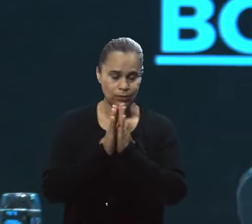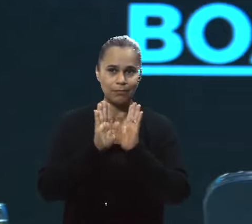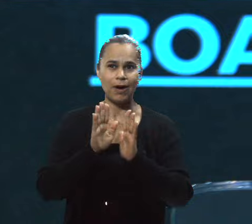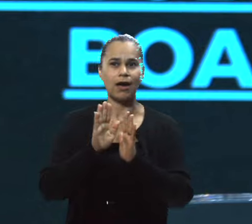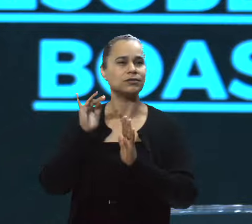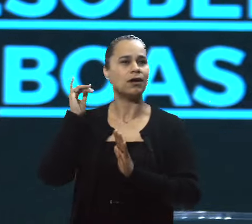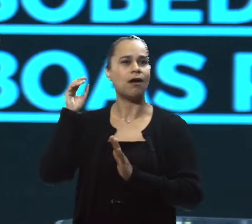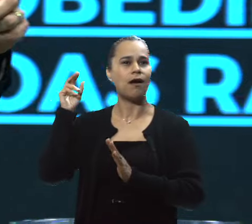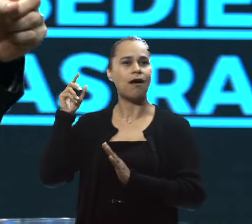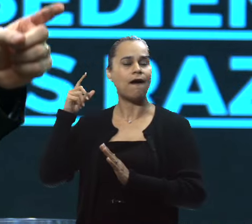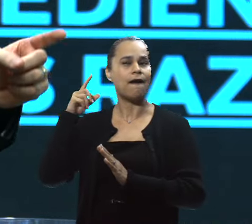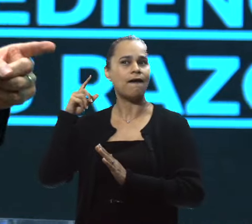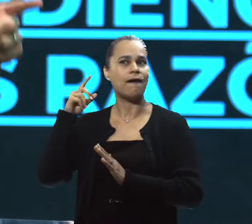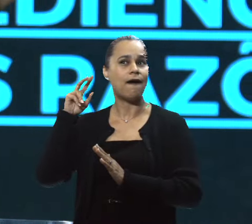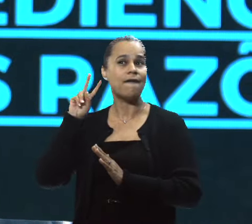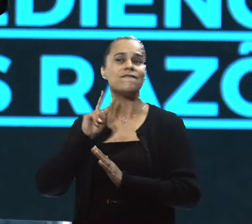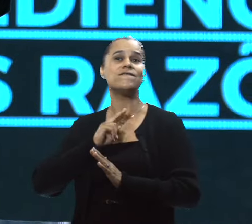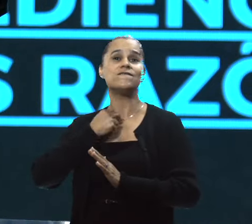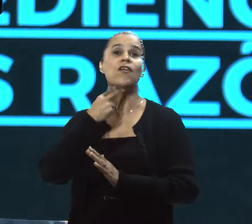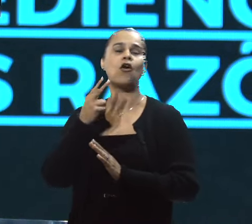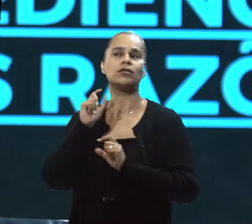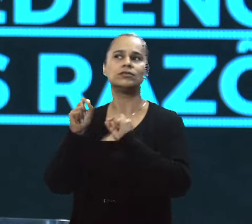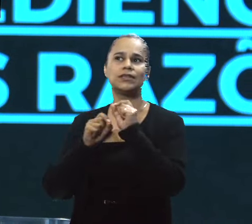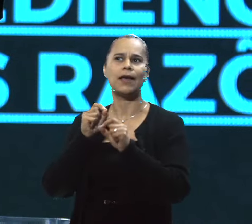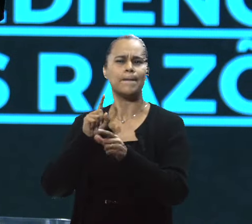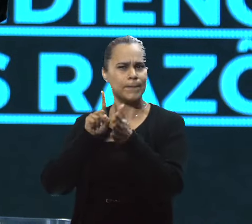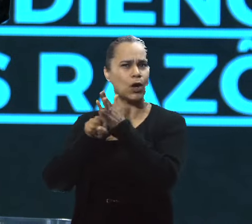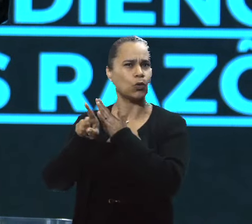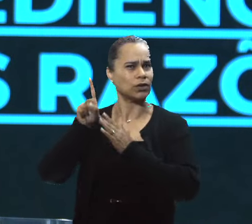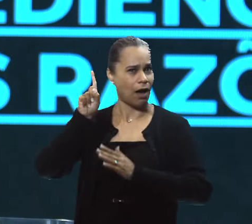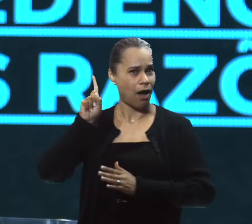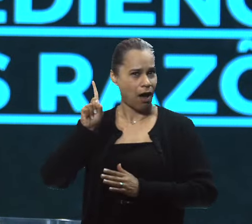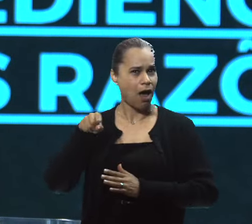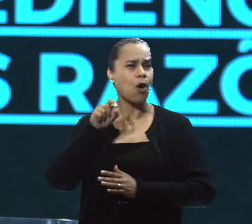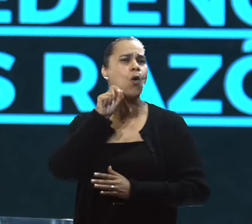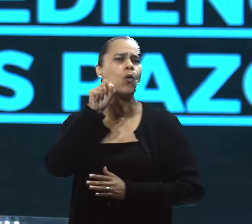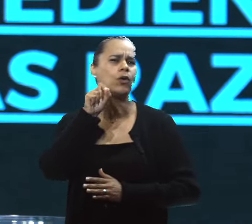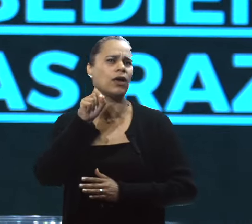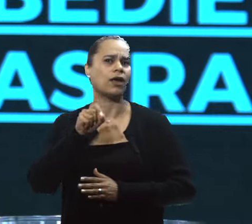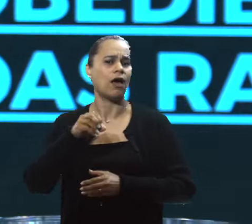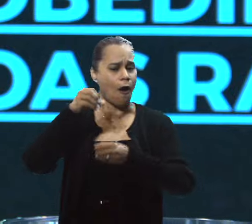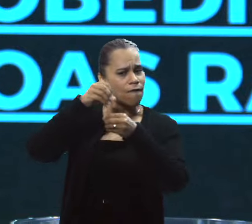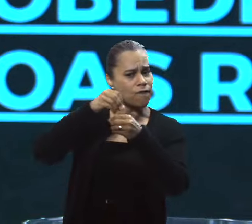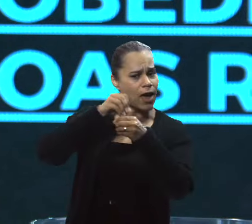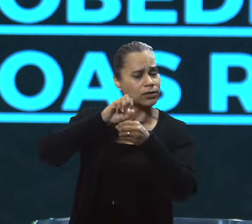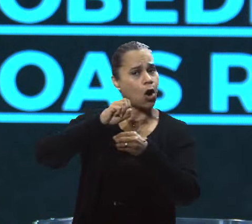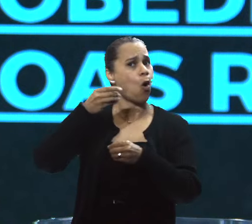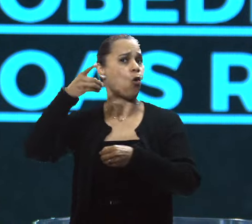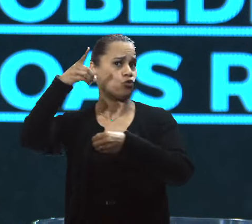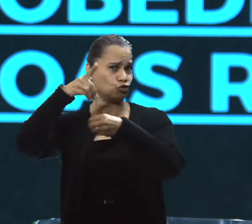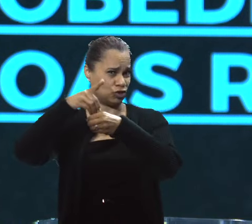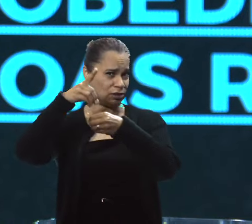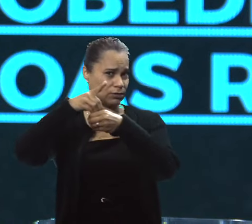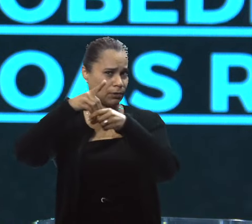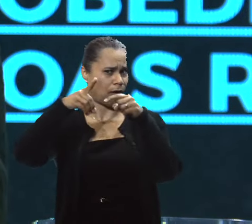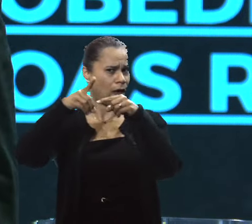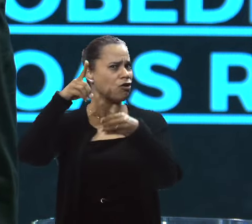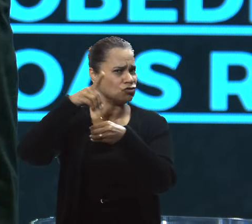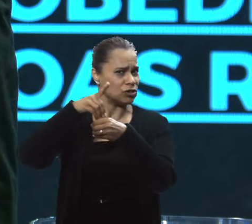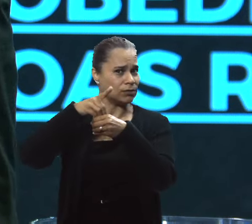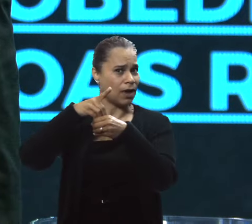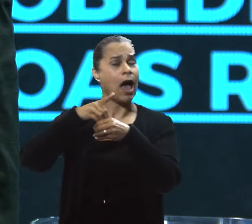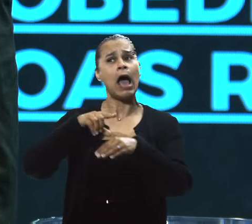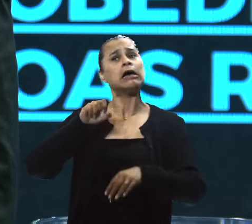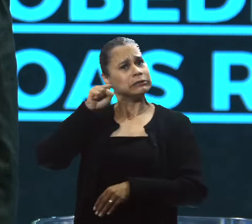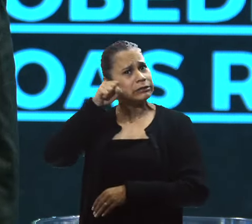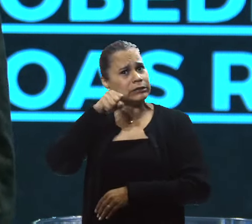assim: pergunta para ele se esse é o dízimo. Aí falou: você tirou essa oferta para dar para mim do dízimo? Ele falou: